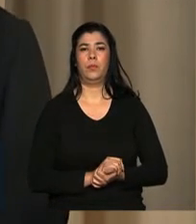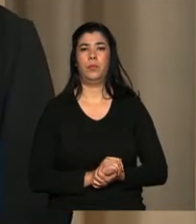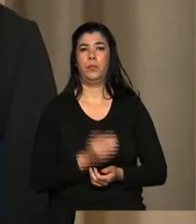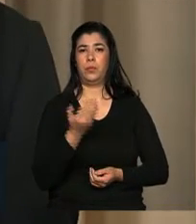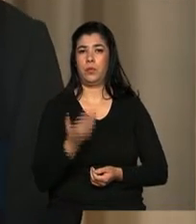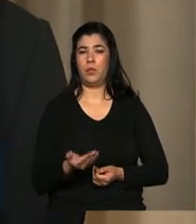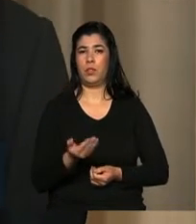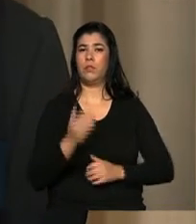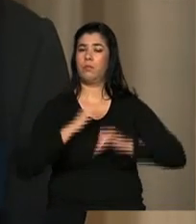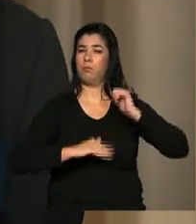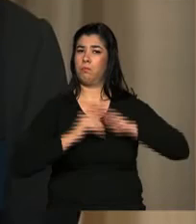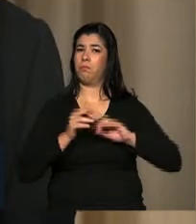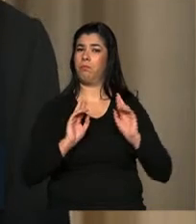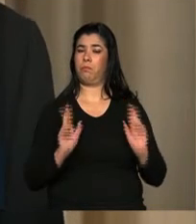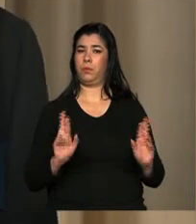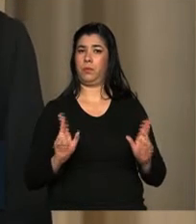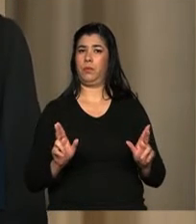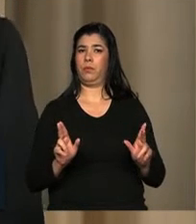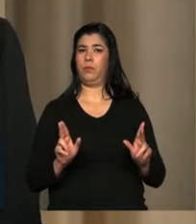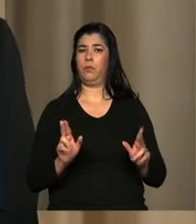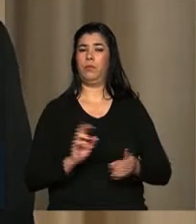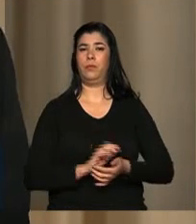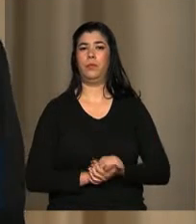essa é uma atitude diferente.